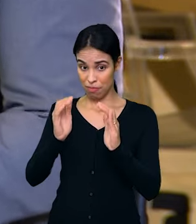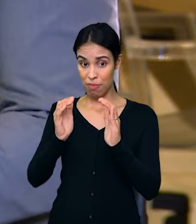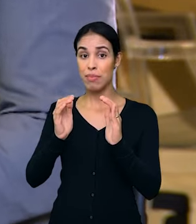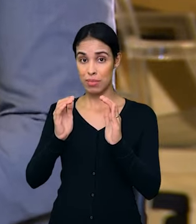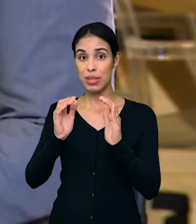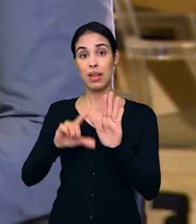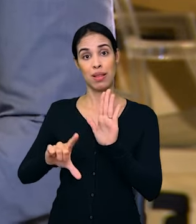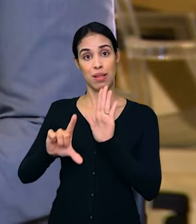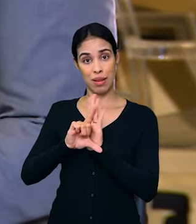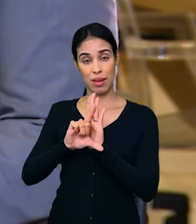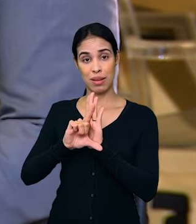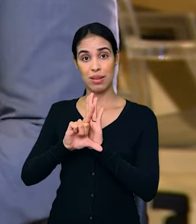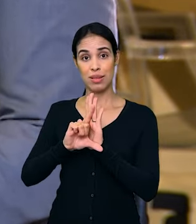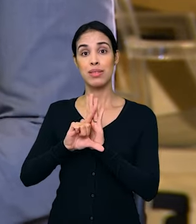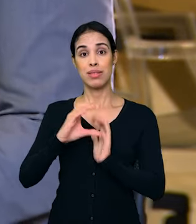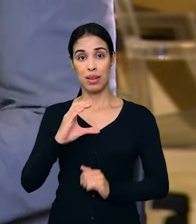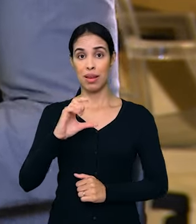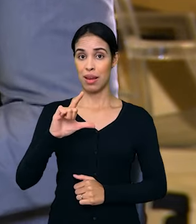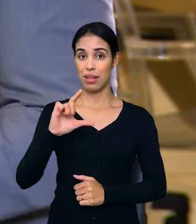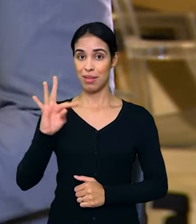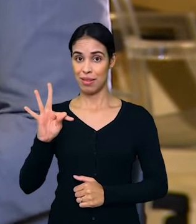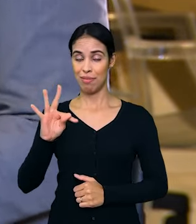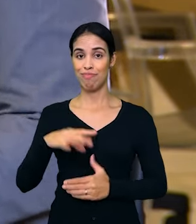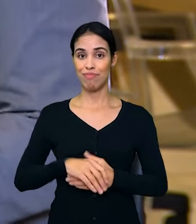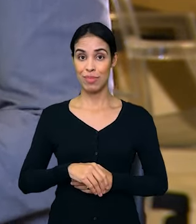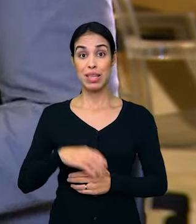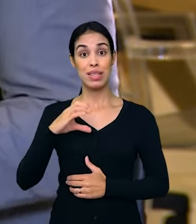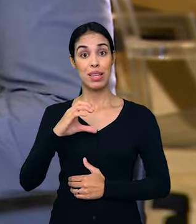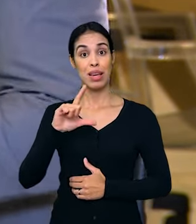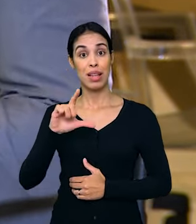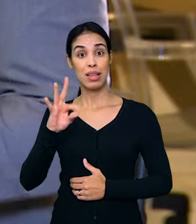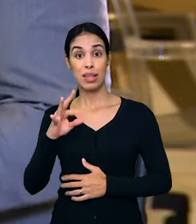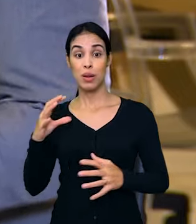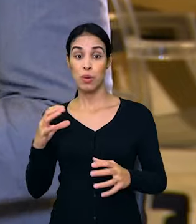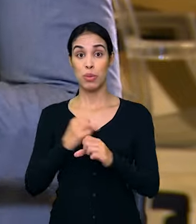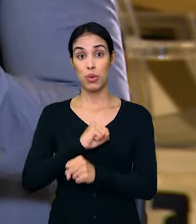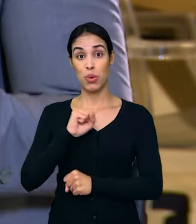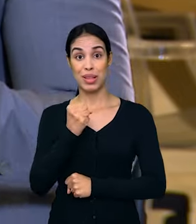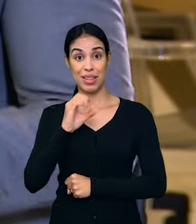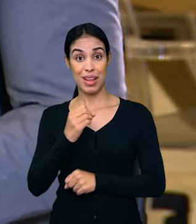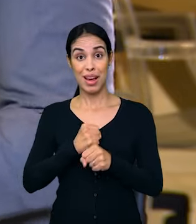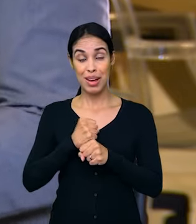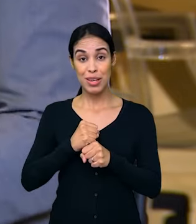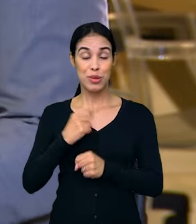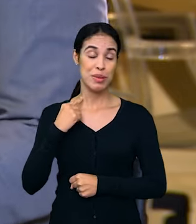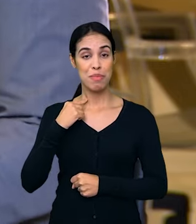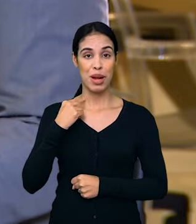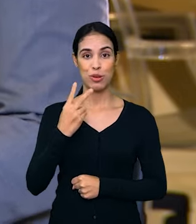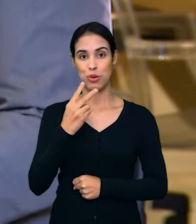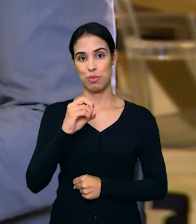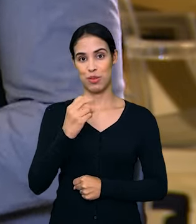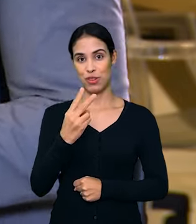da Consolidação das Leis do Trabalho, a CLT, que completou 8 décadas em maio de 2023. E vale